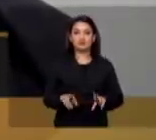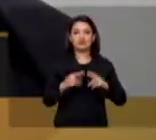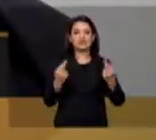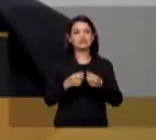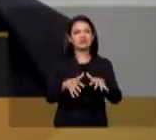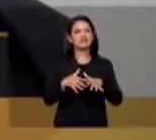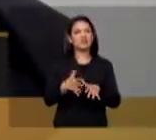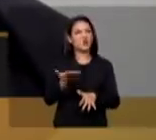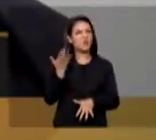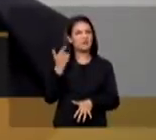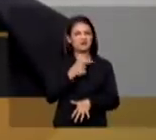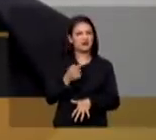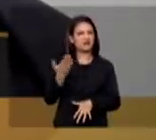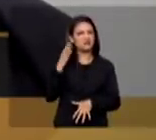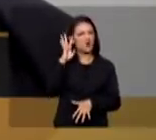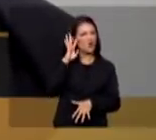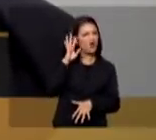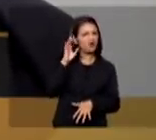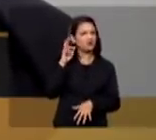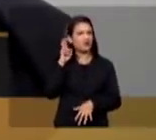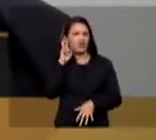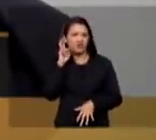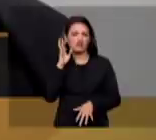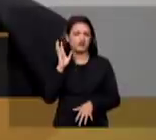quarta ou quinta-feira passada.